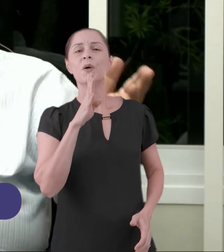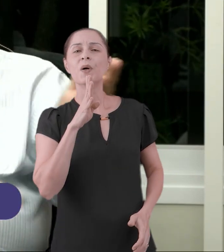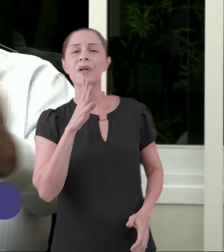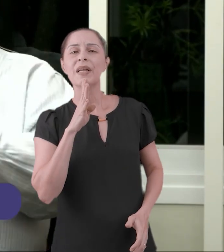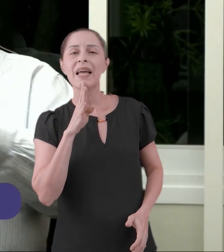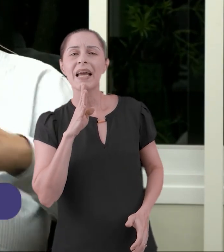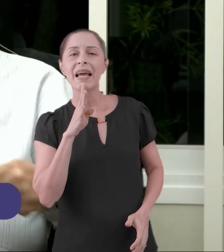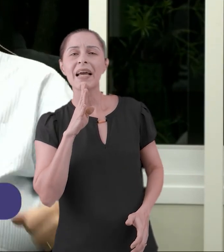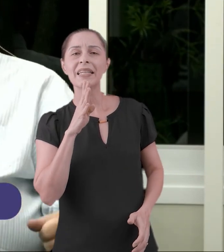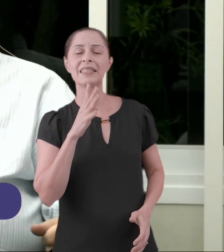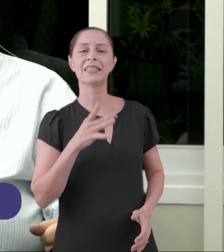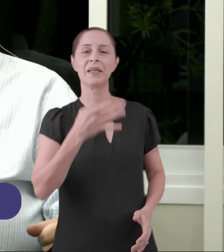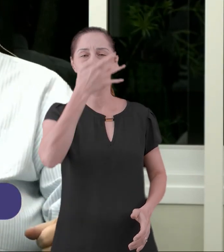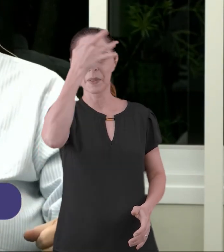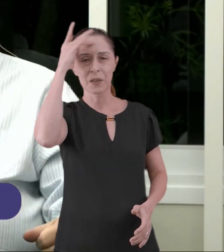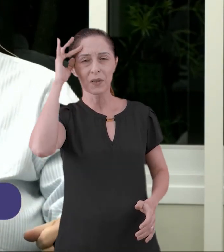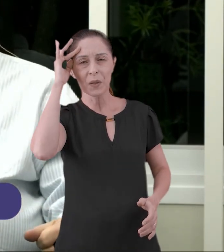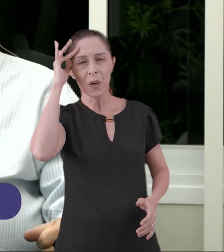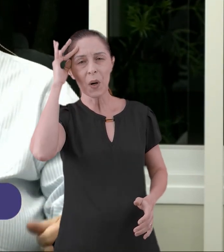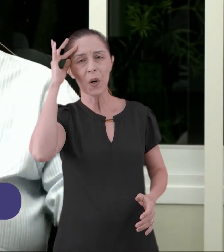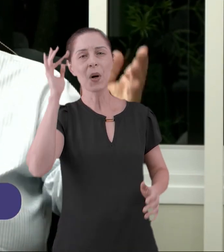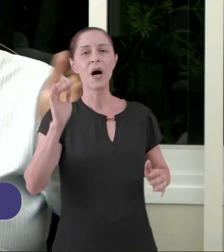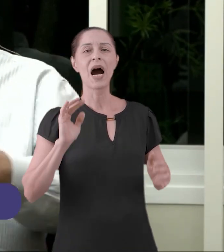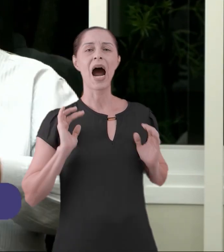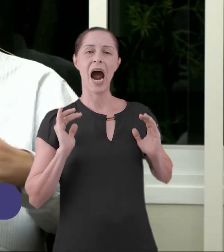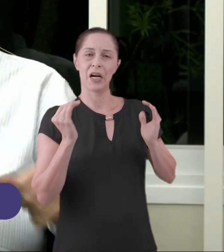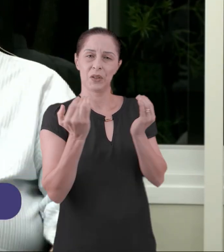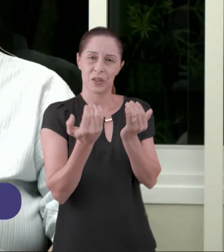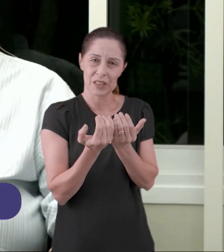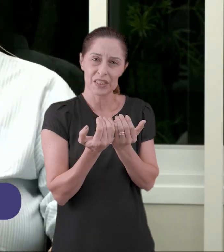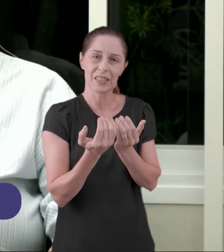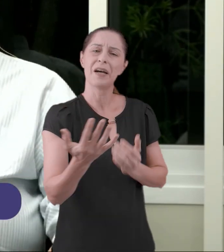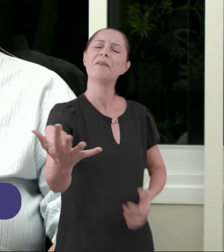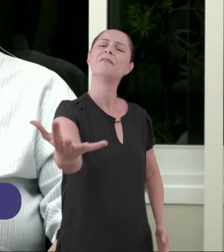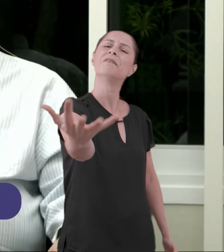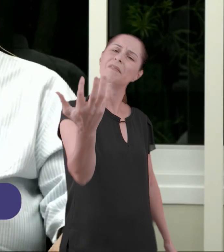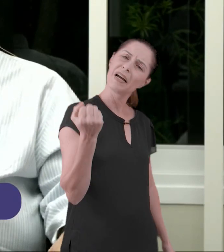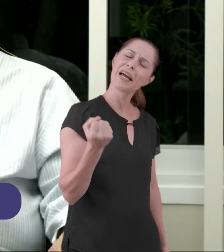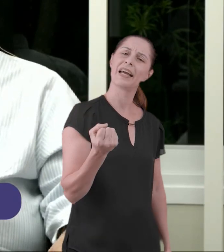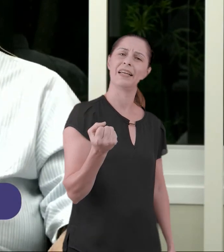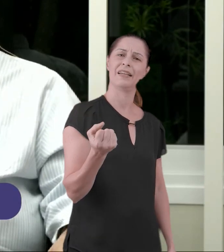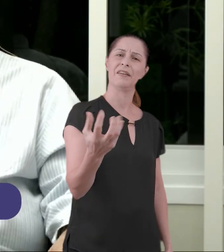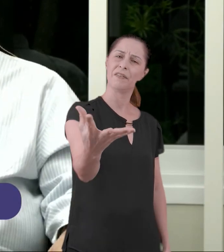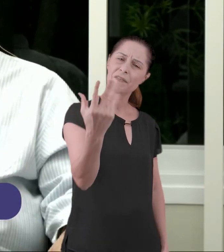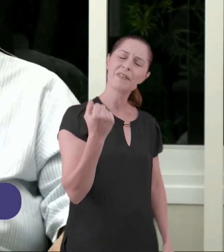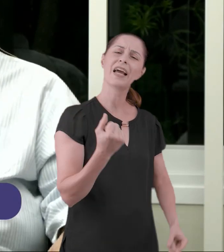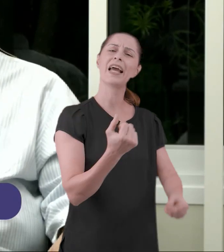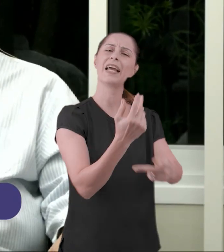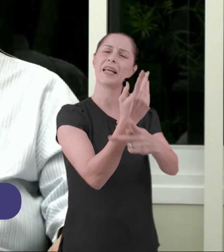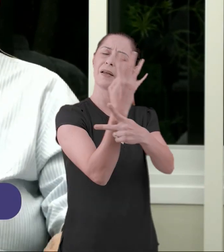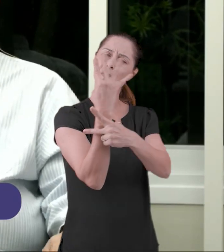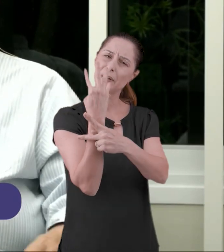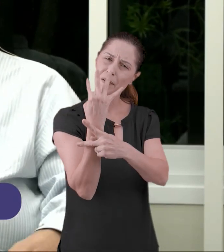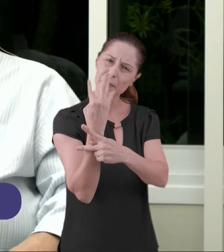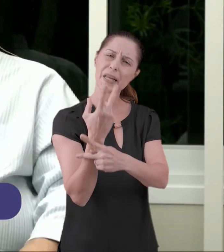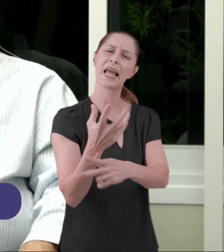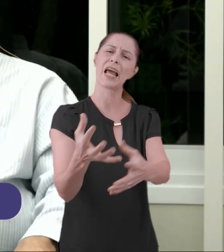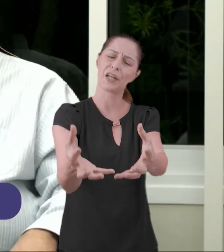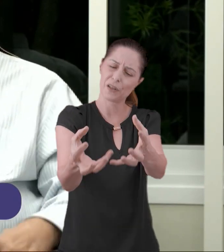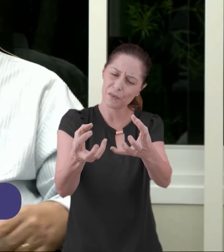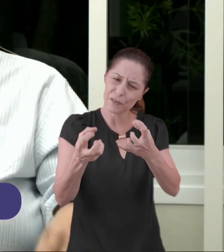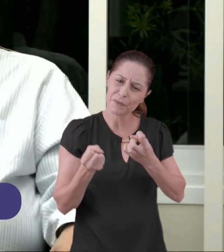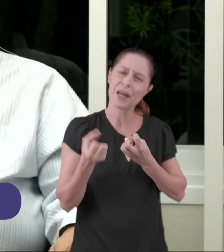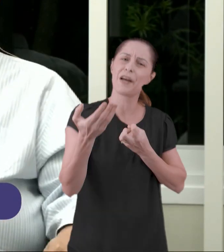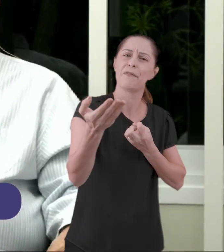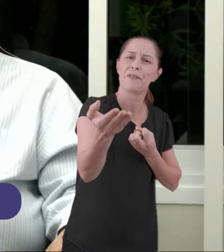casa, vem para a Igreja de Pinheiros, tá certo? Pode vir para cá. Nós vamos acolher você aqui, nós vamos cuidar de você,